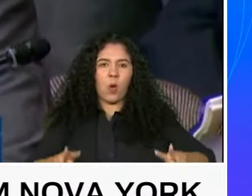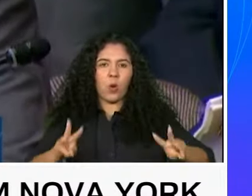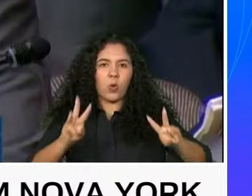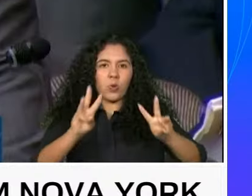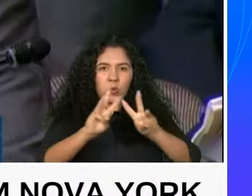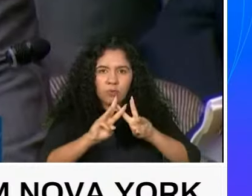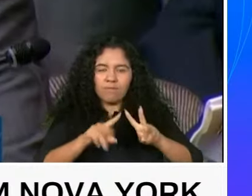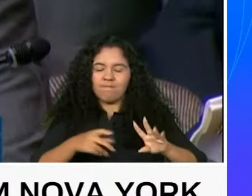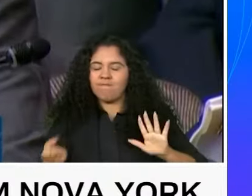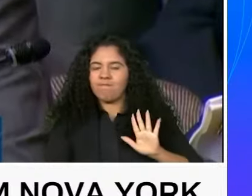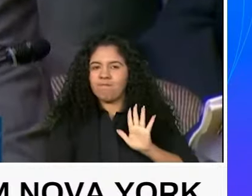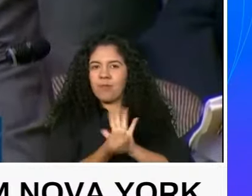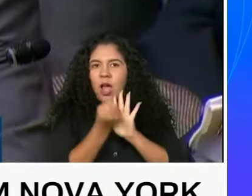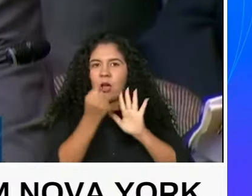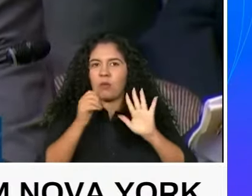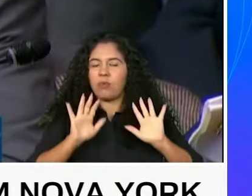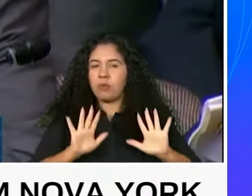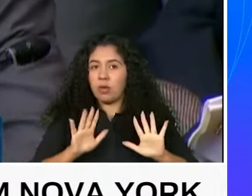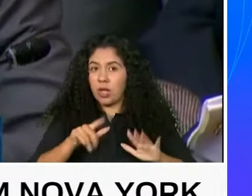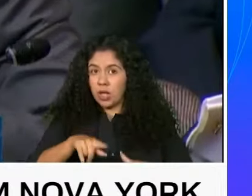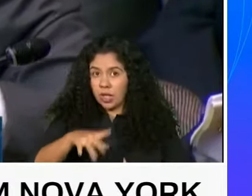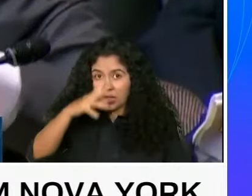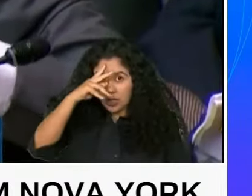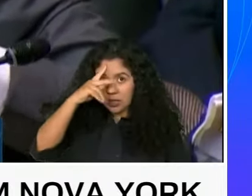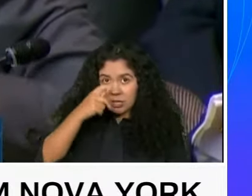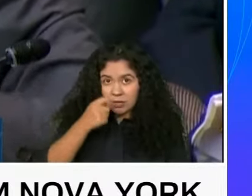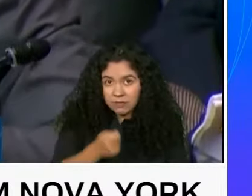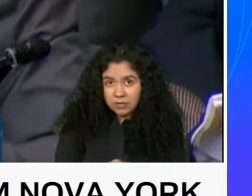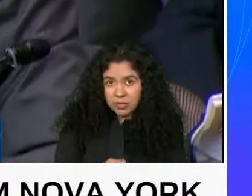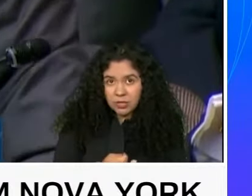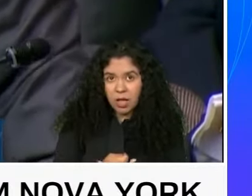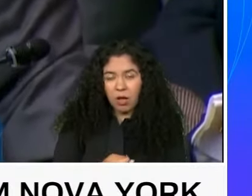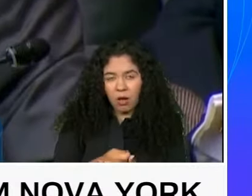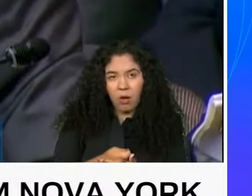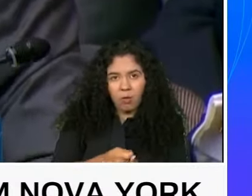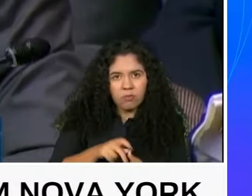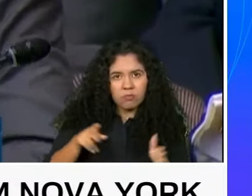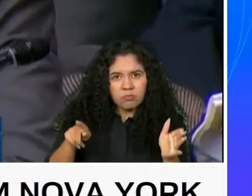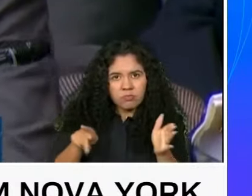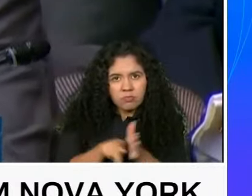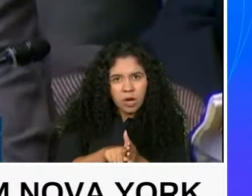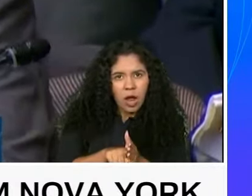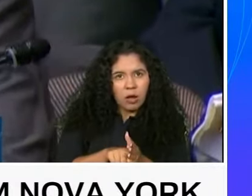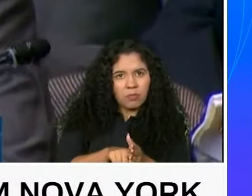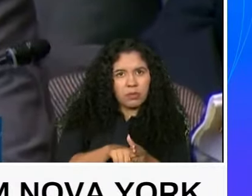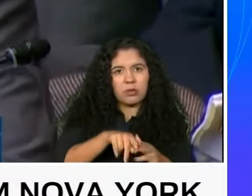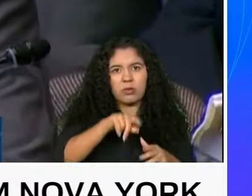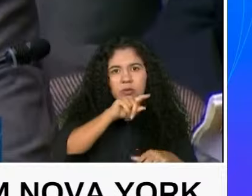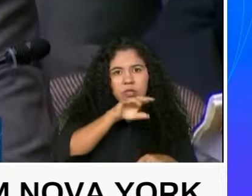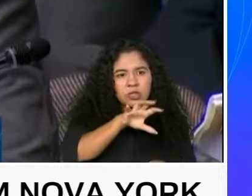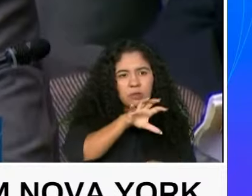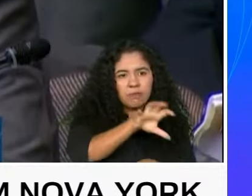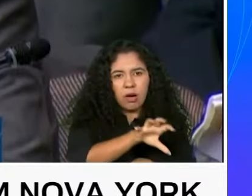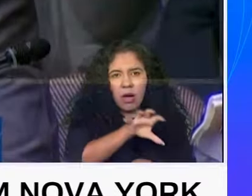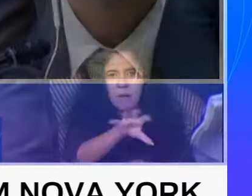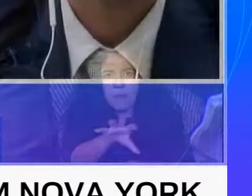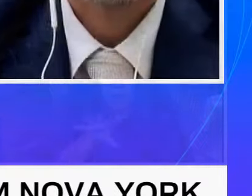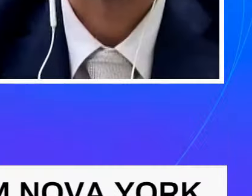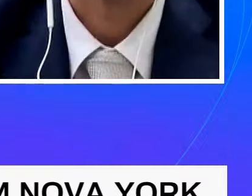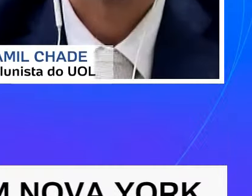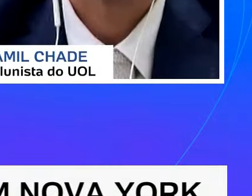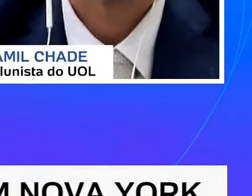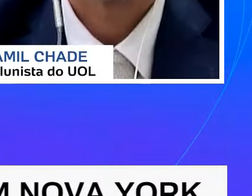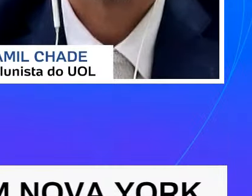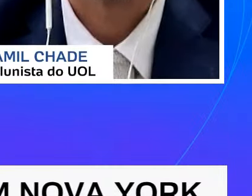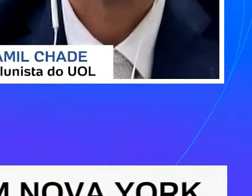presidente nessas agendas indica que o ministro tem terá apoio do presidente nessa política de ajuste fiscal não sei se você acompanhou isso também